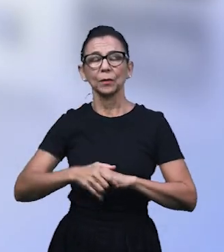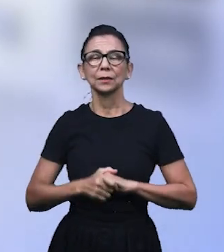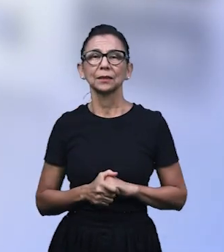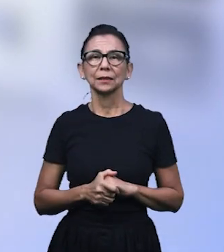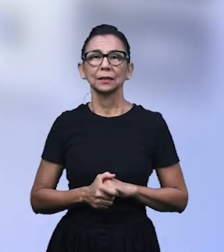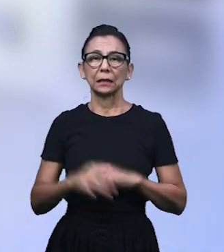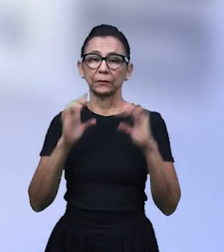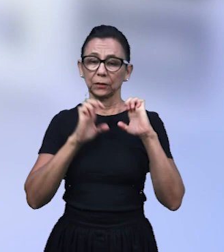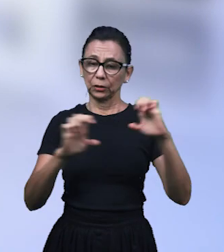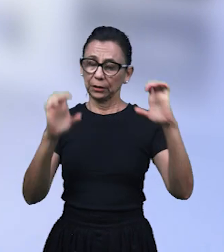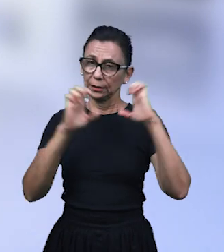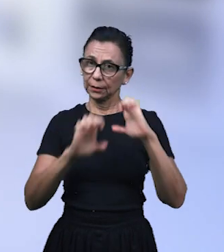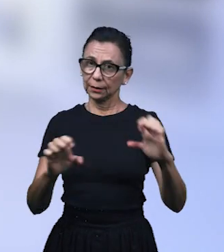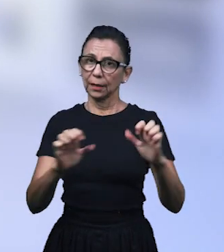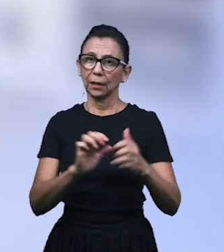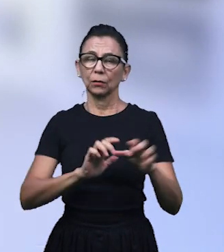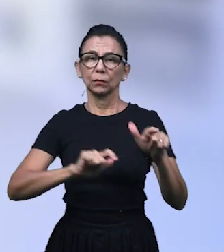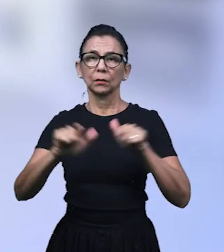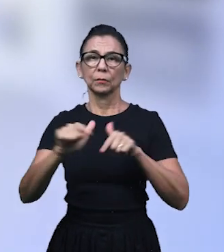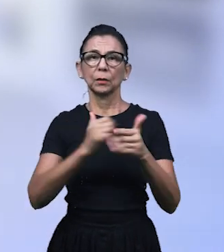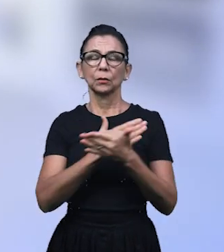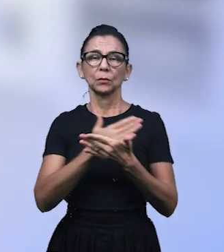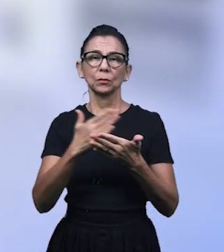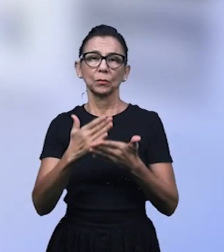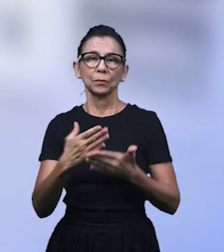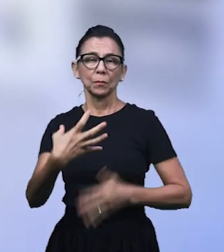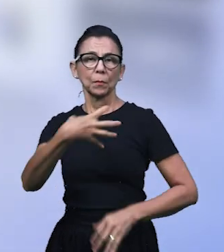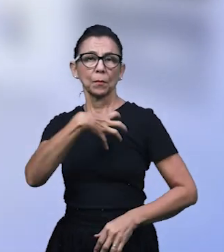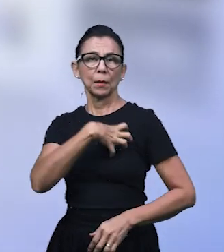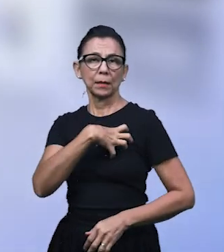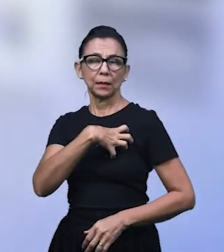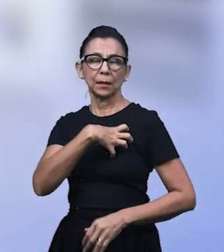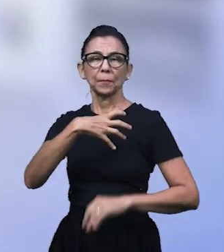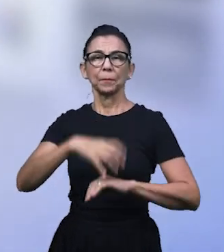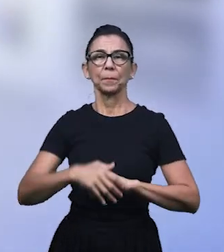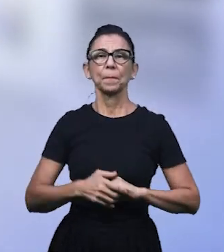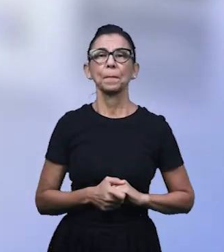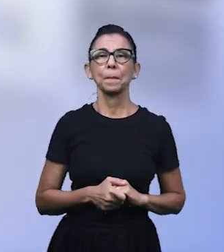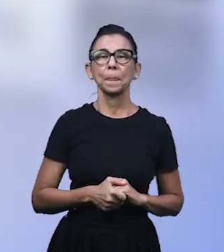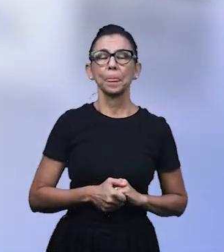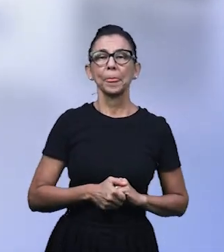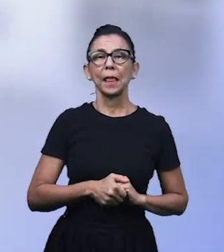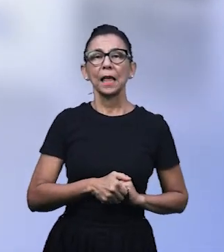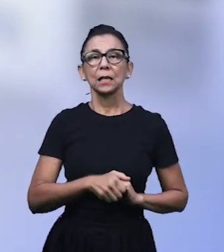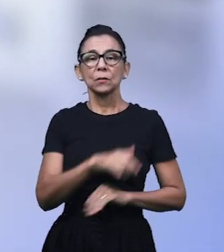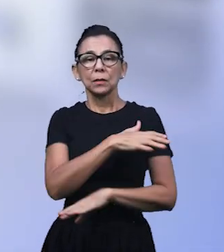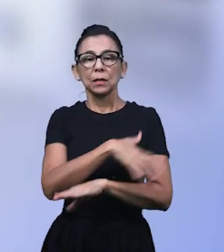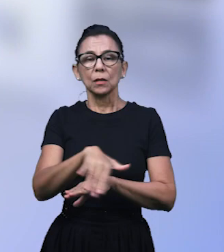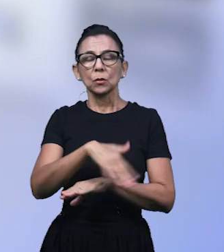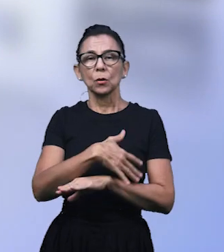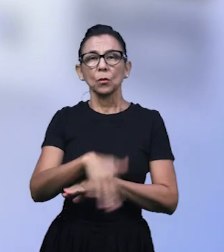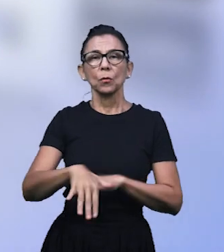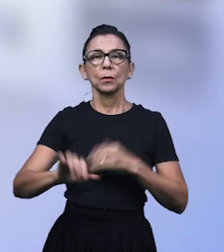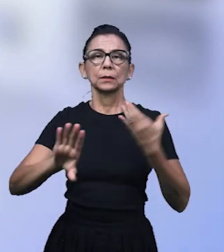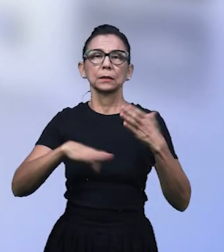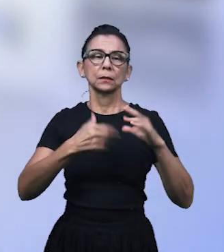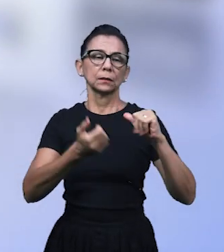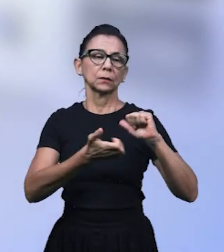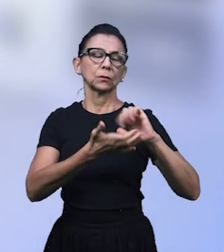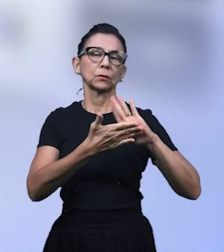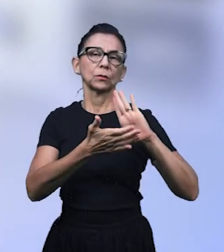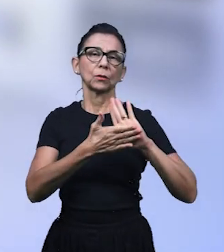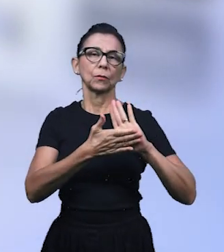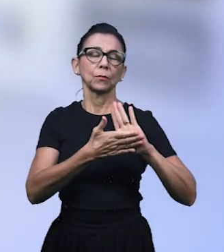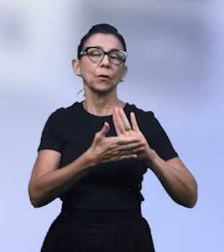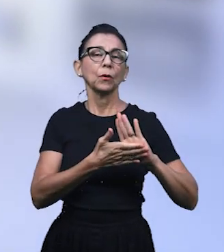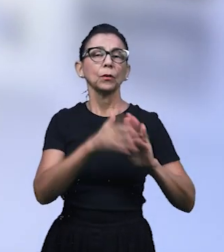Bahia. As atividades começaram em Teixeira de Freitas. Os irmãos percorreram as ruas da cidade cantando louvores